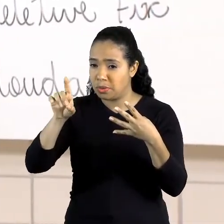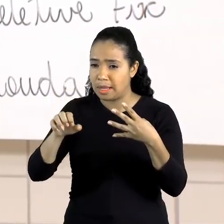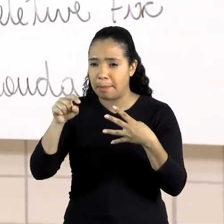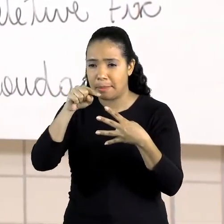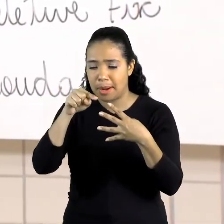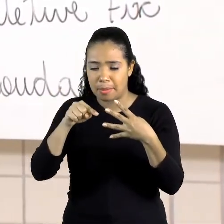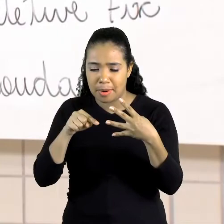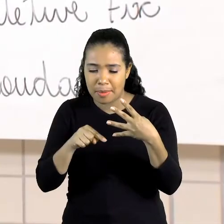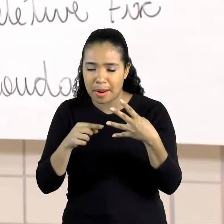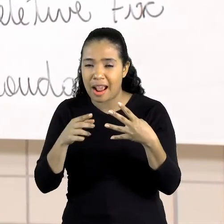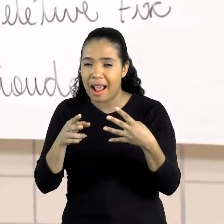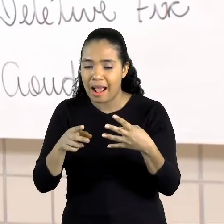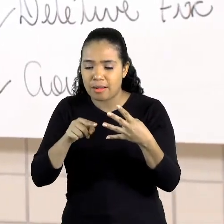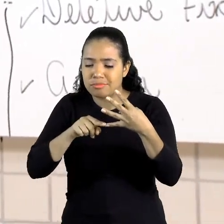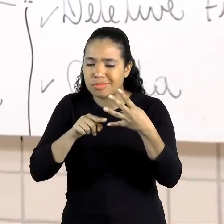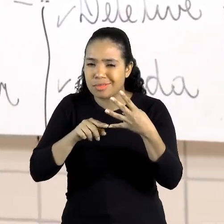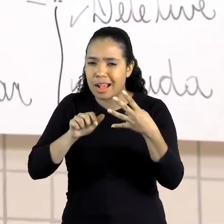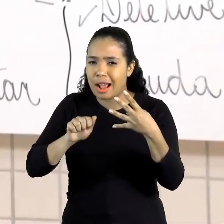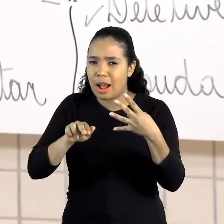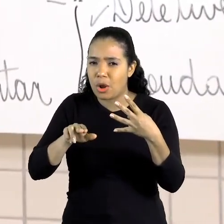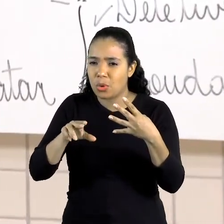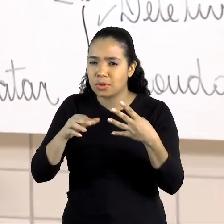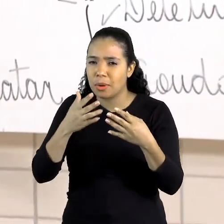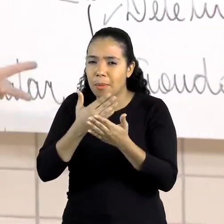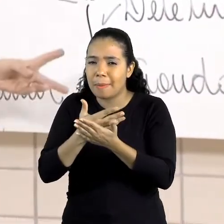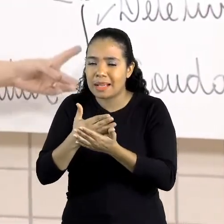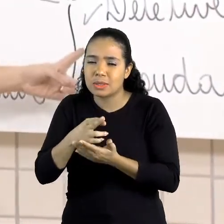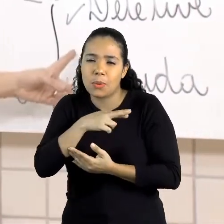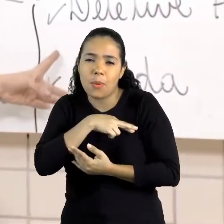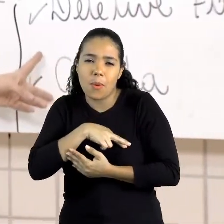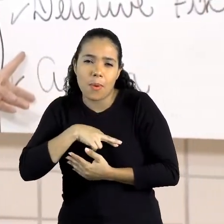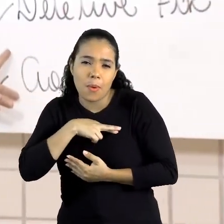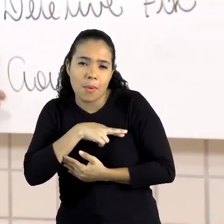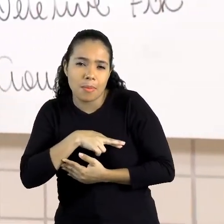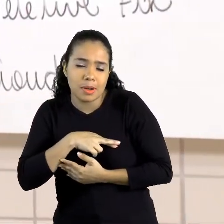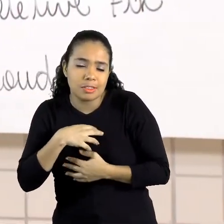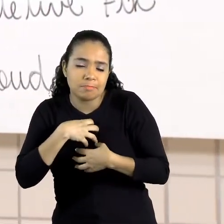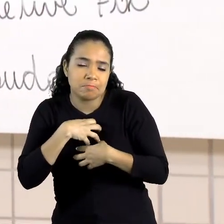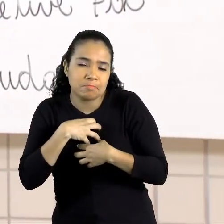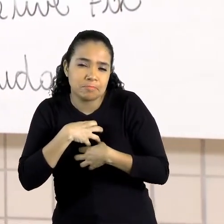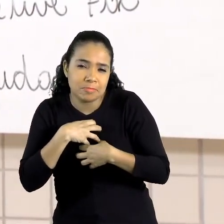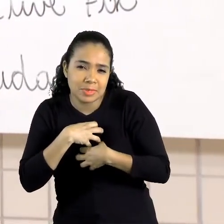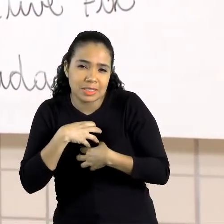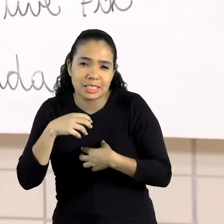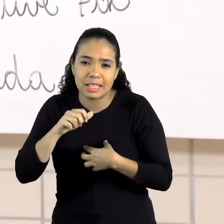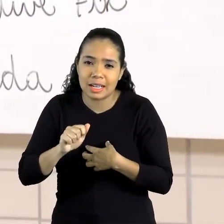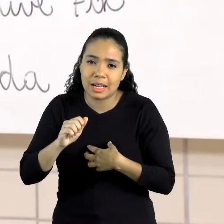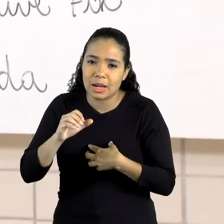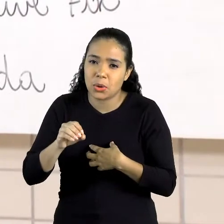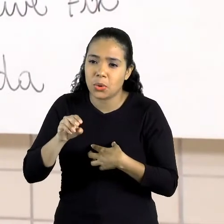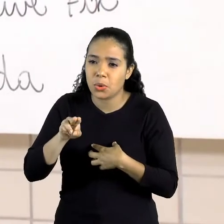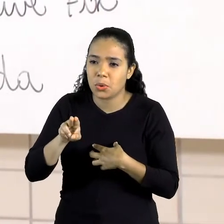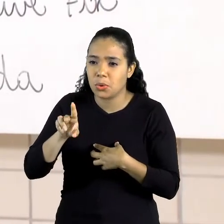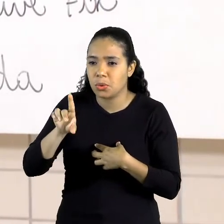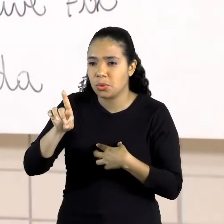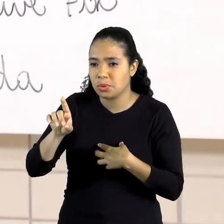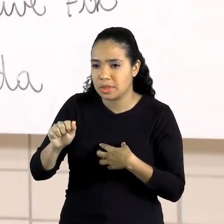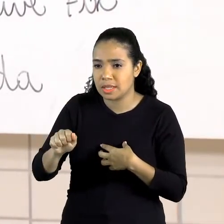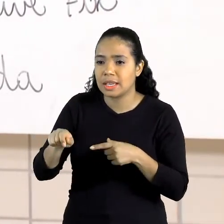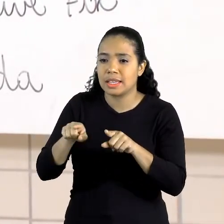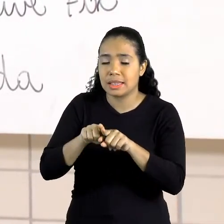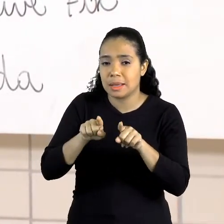um romance, vai começar a ter um sentimento entre a Aouda e o Phileas